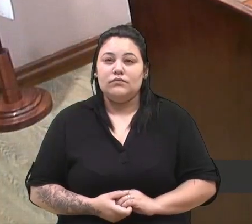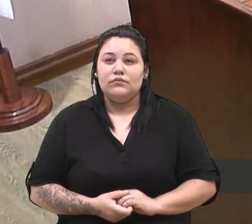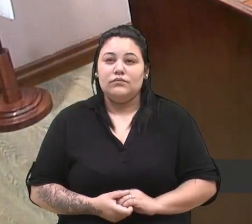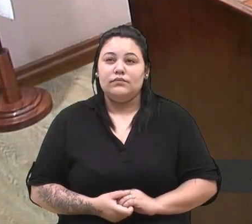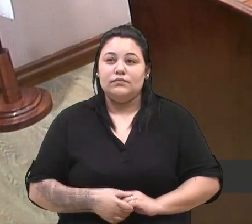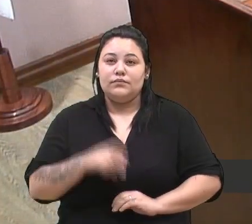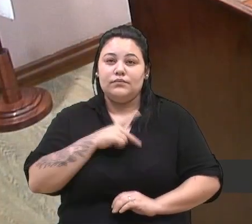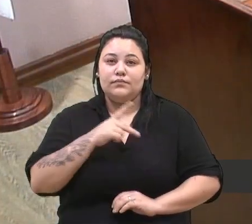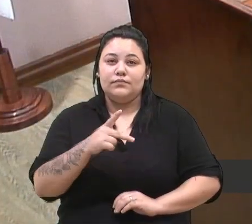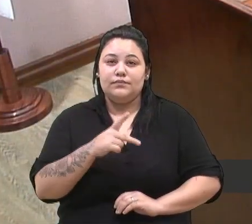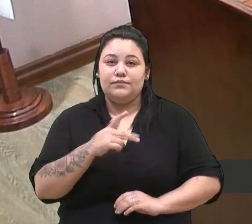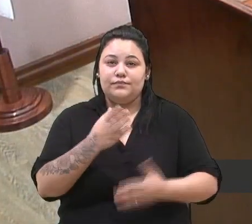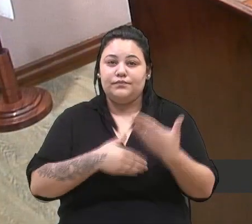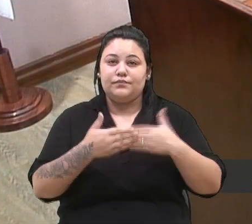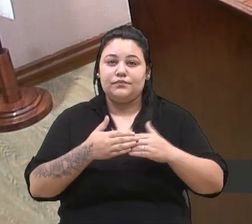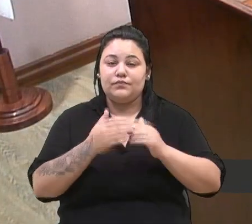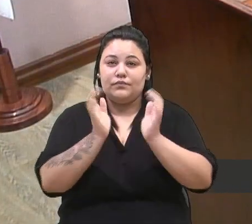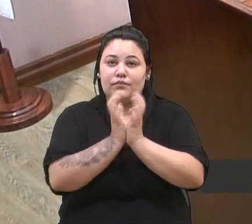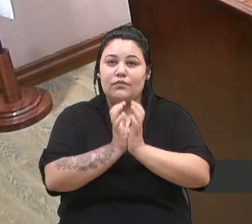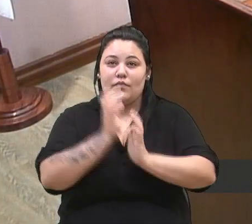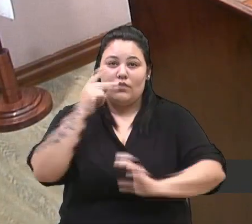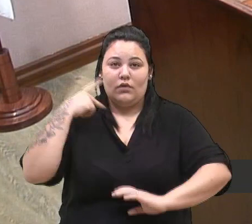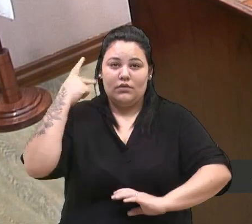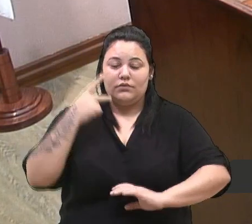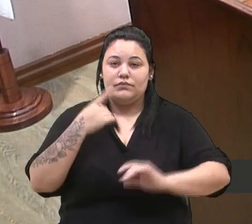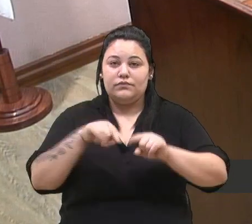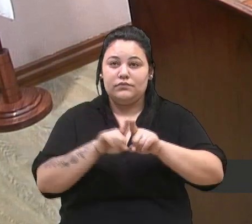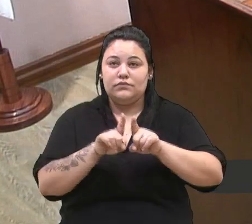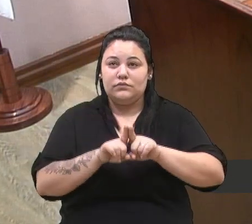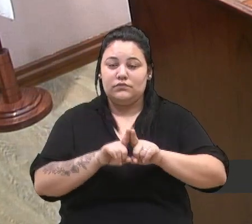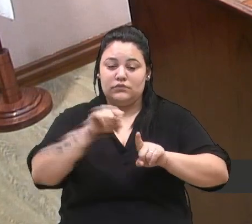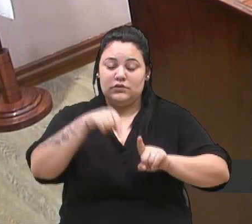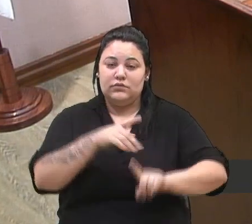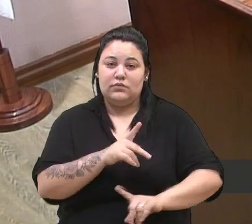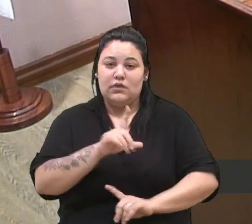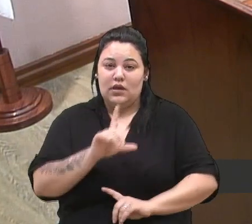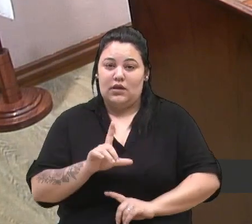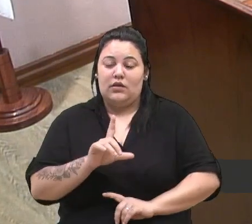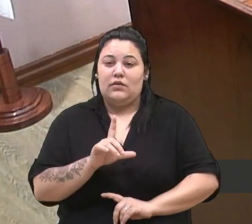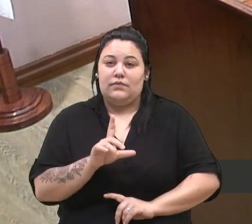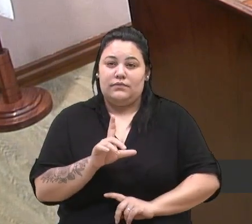Senhor presidente, caros colegas vereadores, esse PL que